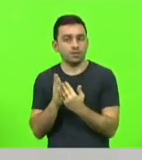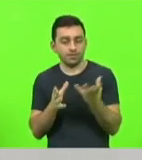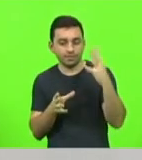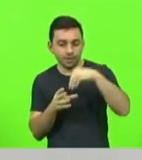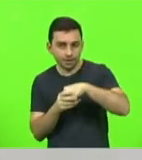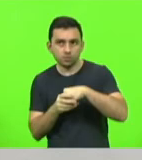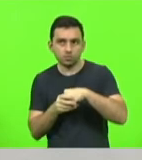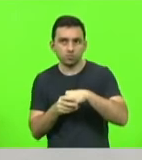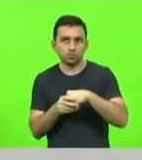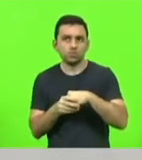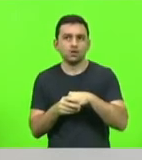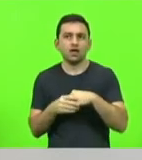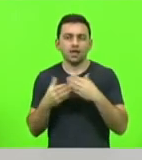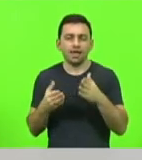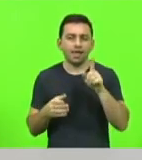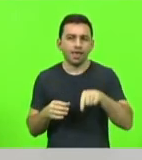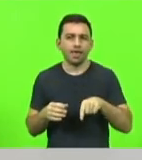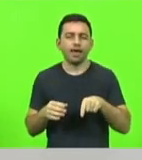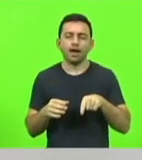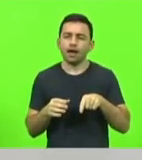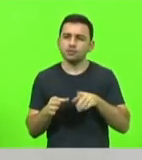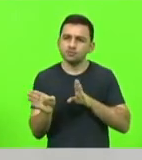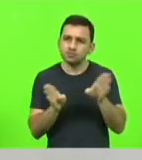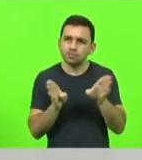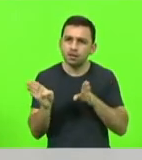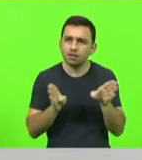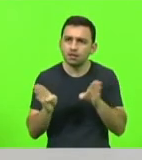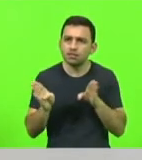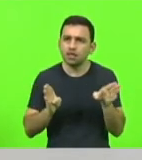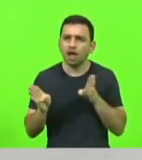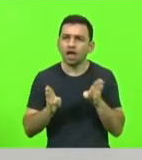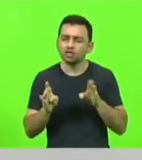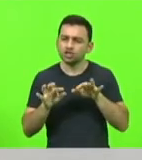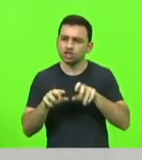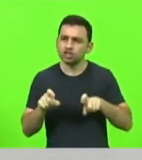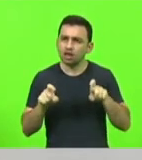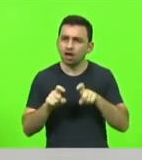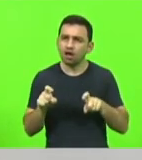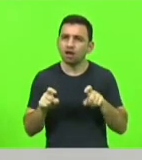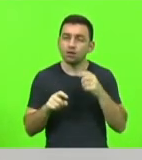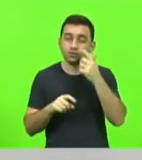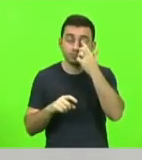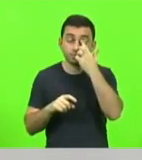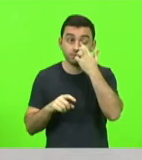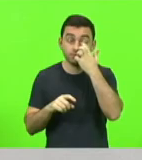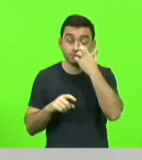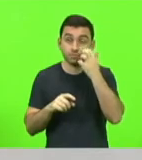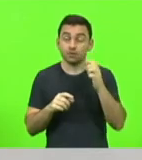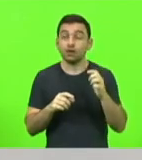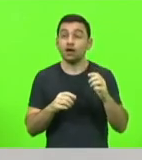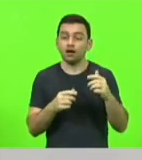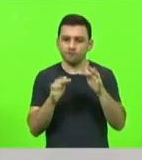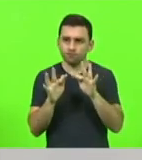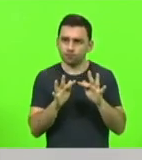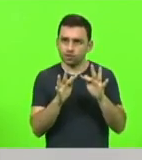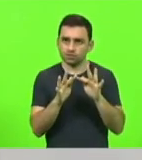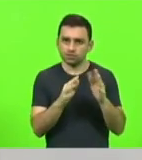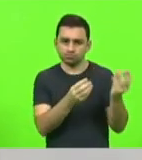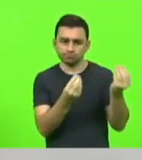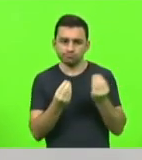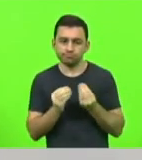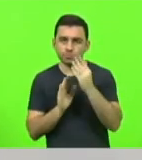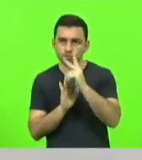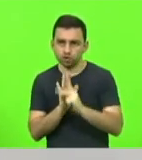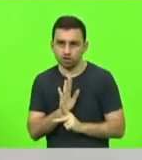é acessibilidade digital. Neste, a Fundação recebe das entidades projetos com